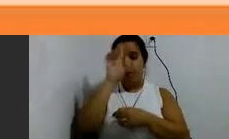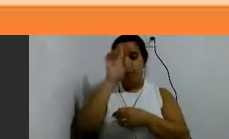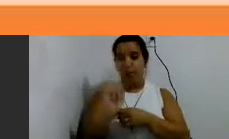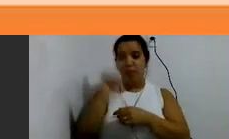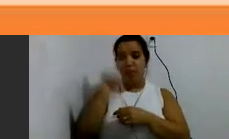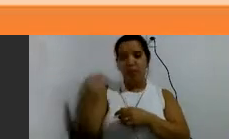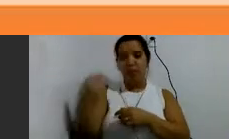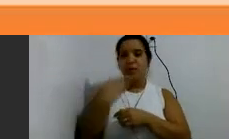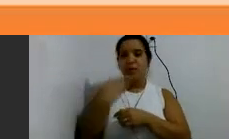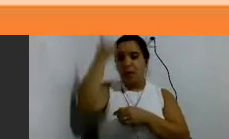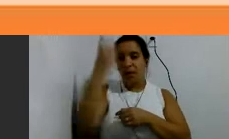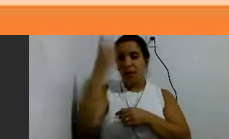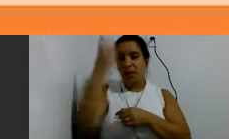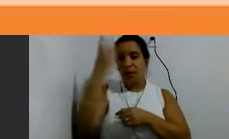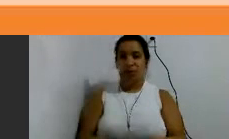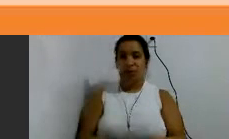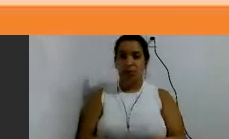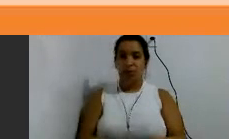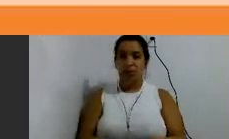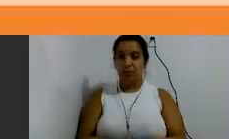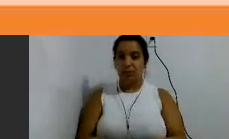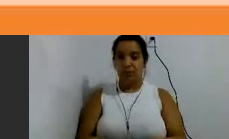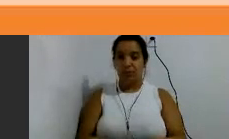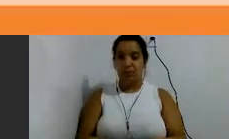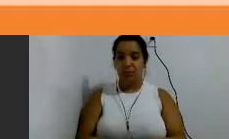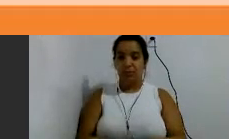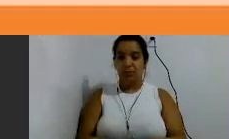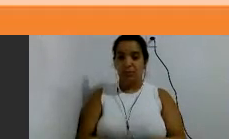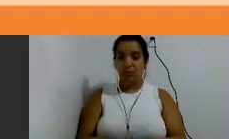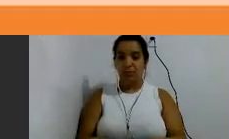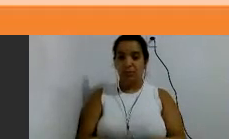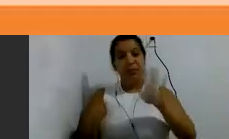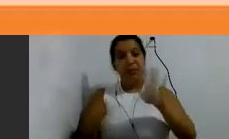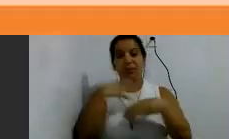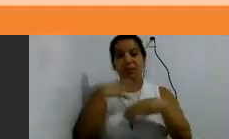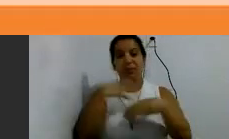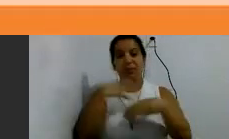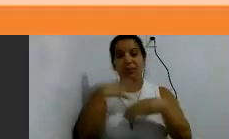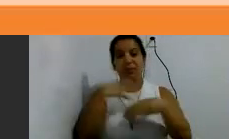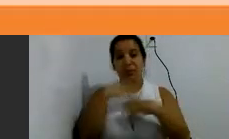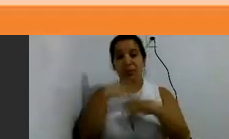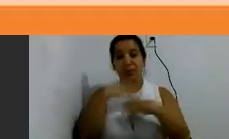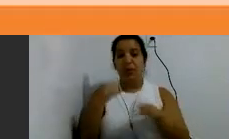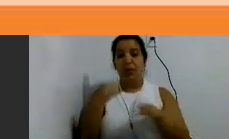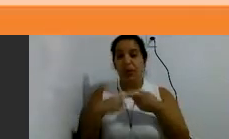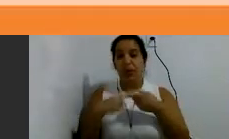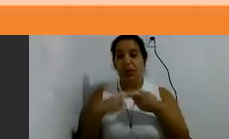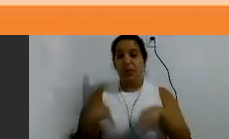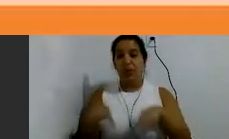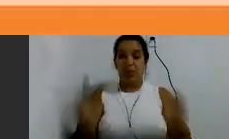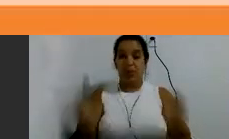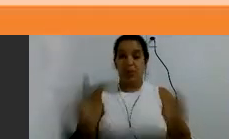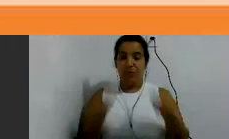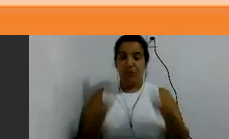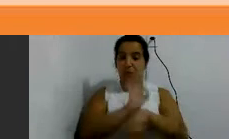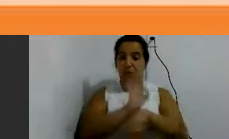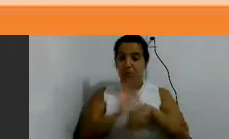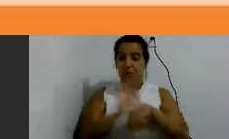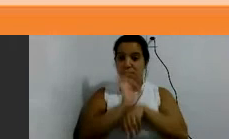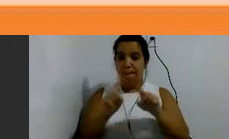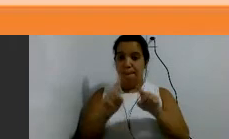seja assintomático. Por quê? É no período em que a gente está tendo mais infecção de hemácia, mas a hemácia não está